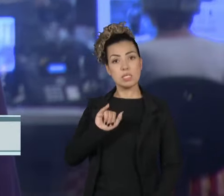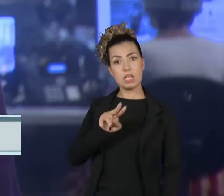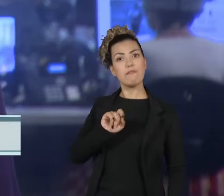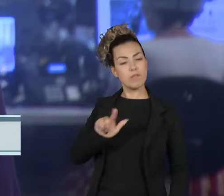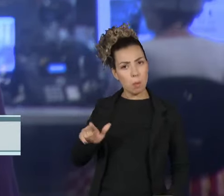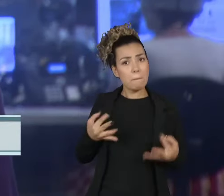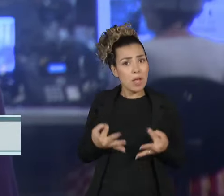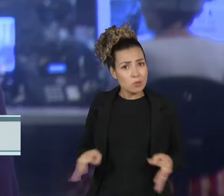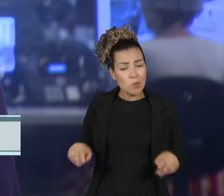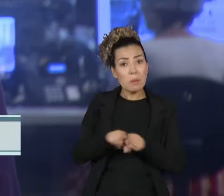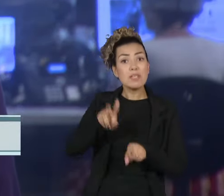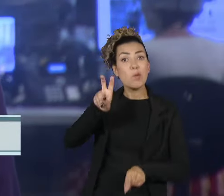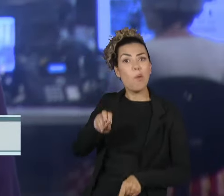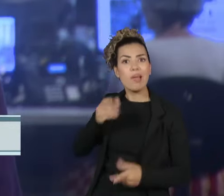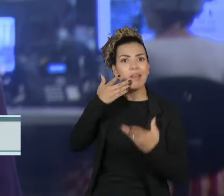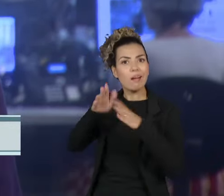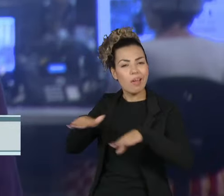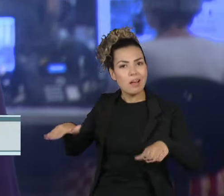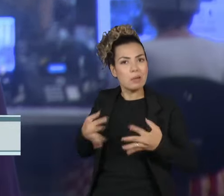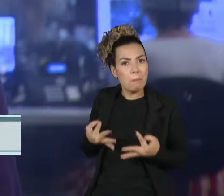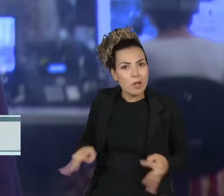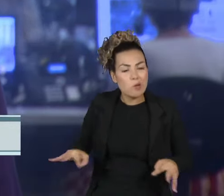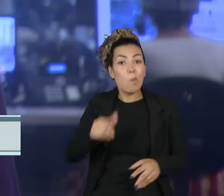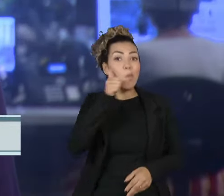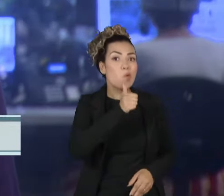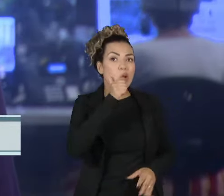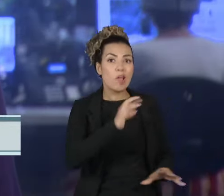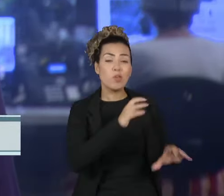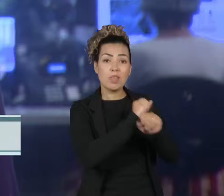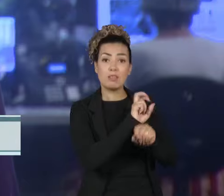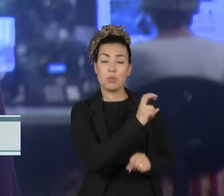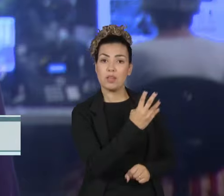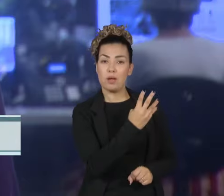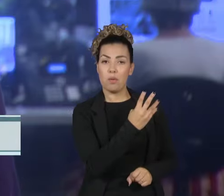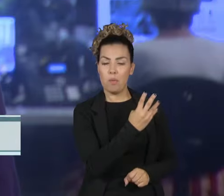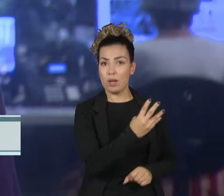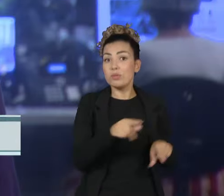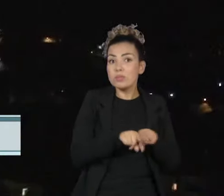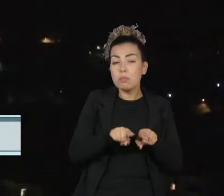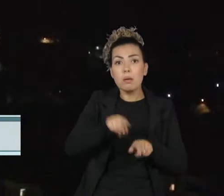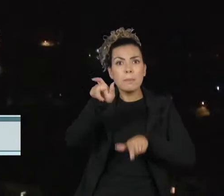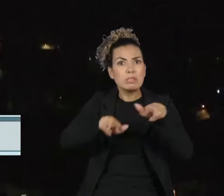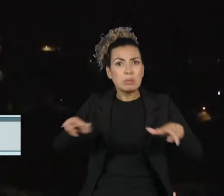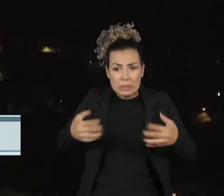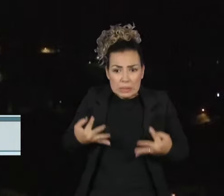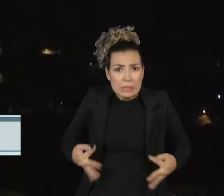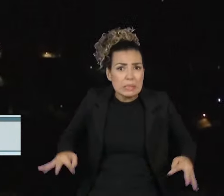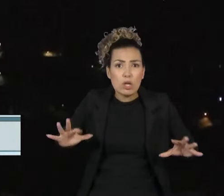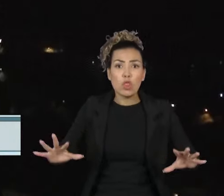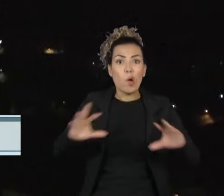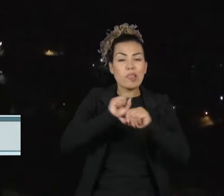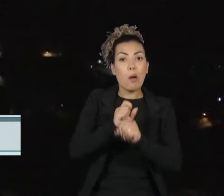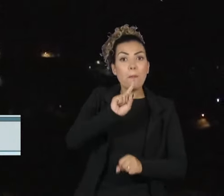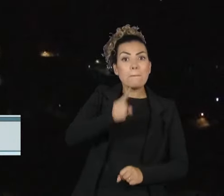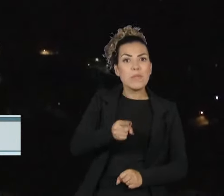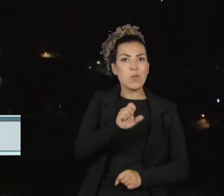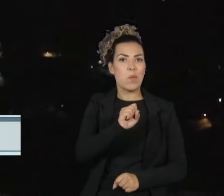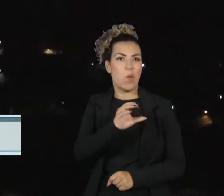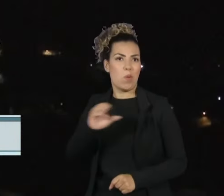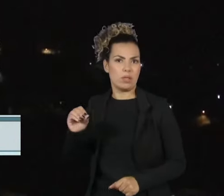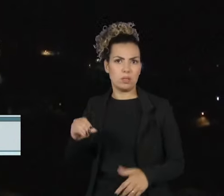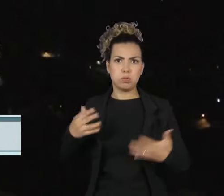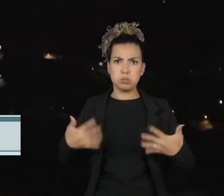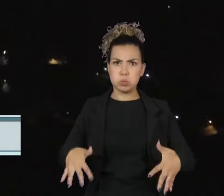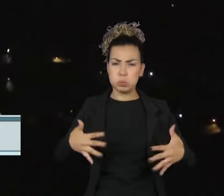e 94 mulheres, além de 1.800 pessoas feridas. Uma tragédia